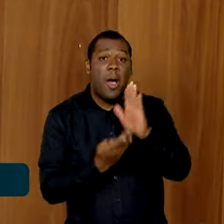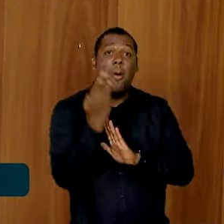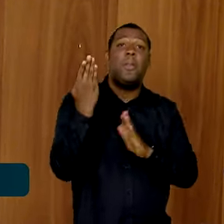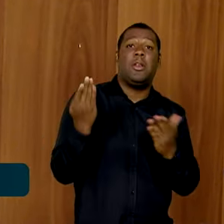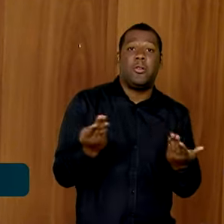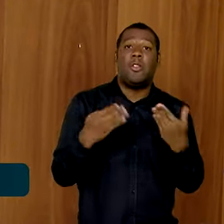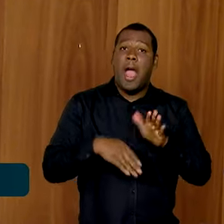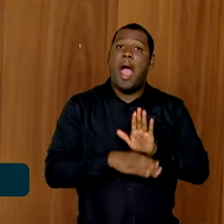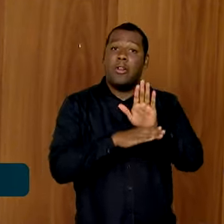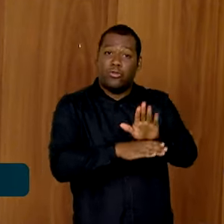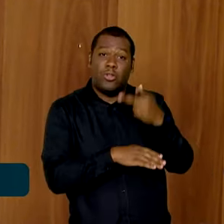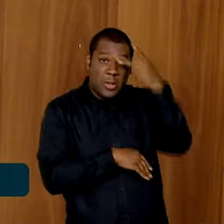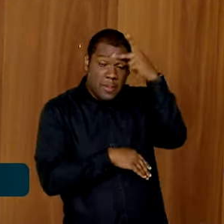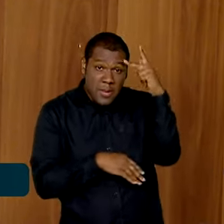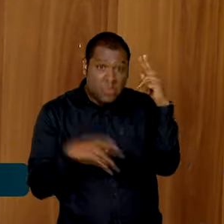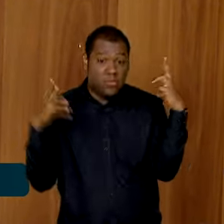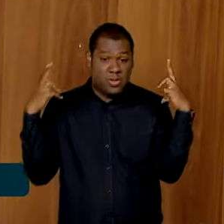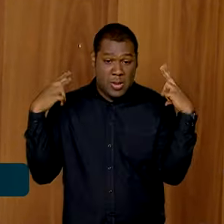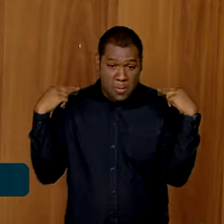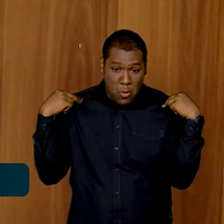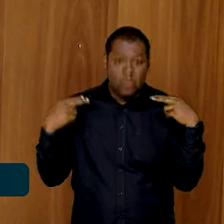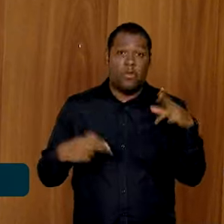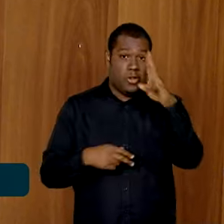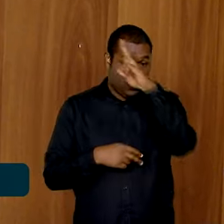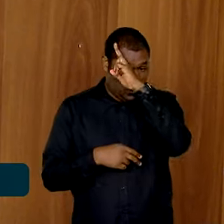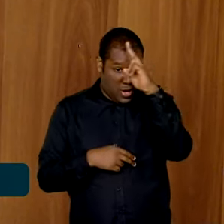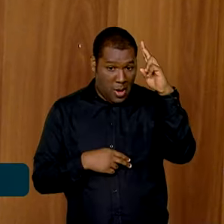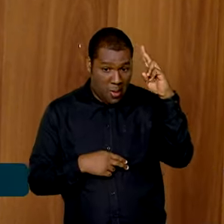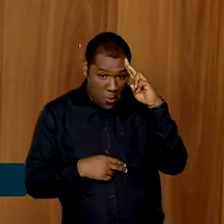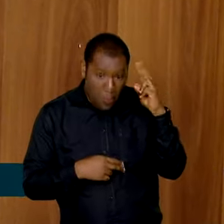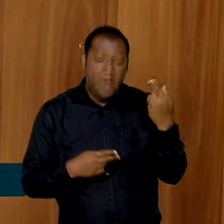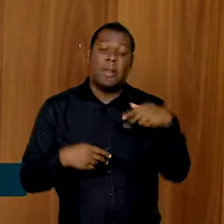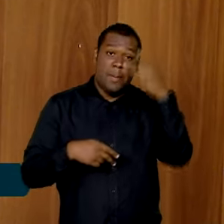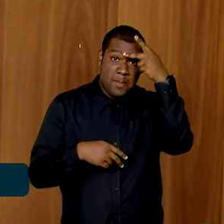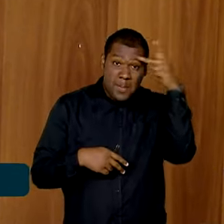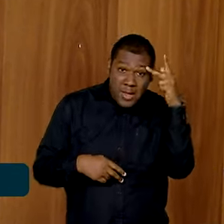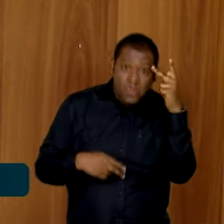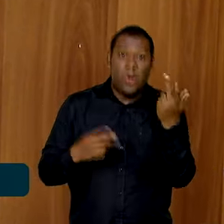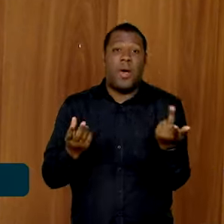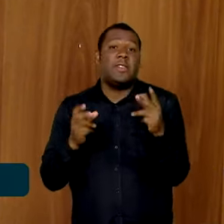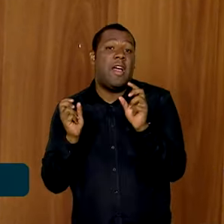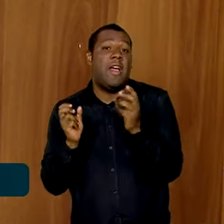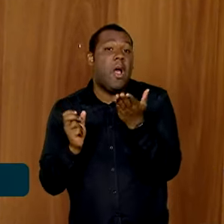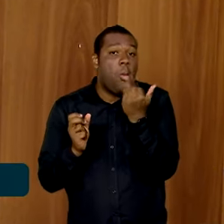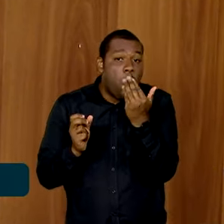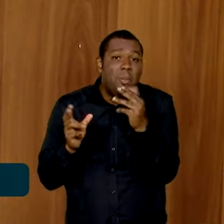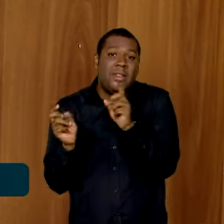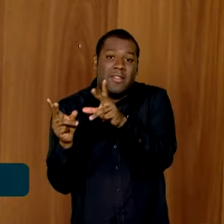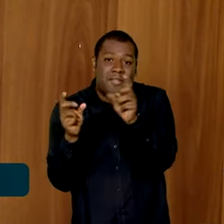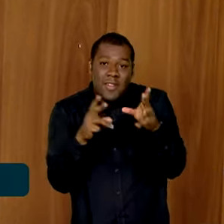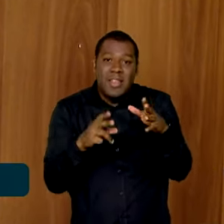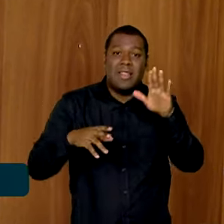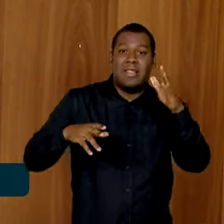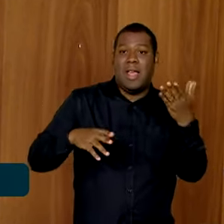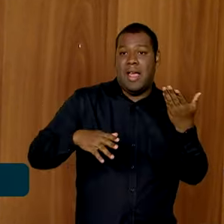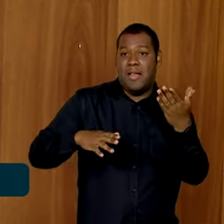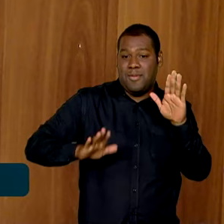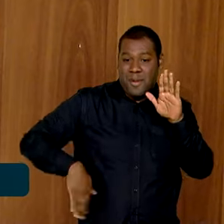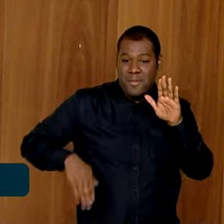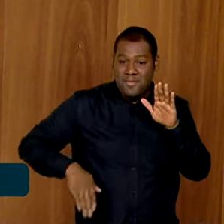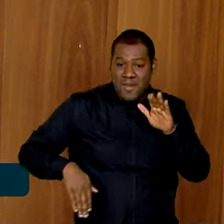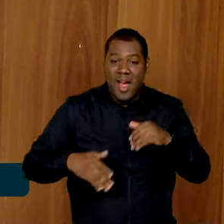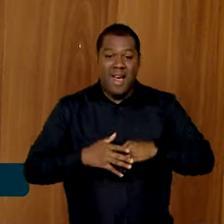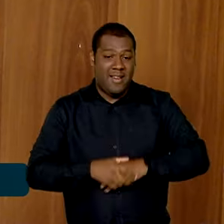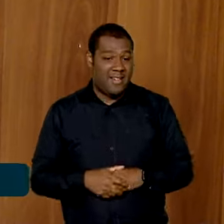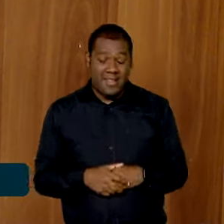do táxi, para o motorista do Uber, para o vendedor do mate na praia, né? Para o dono da pensão, para o garçom. É uma cadeia de trabalho